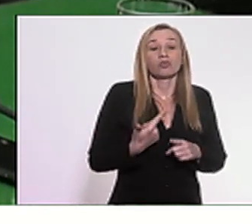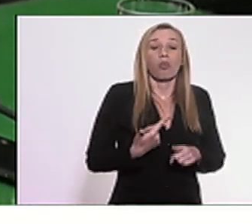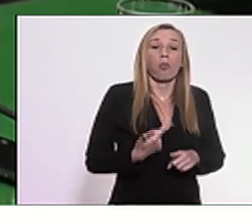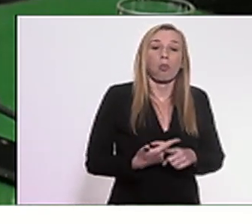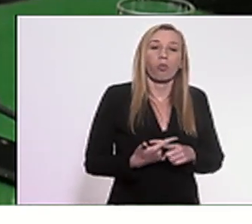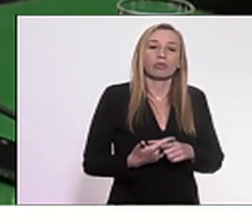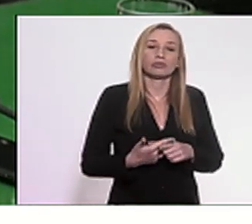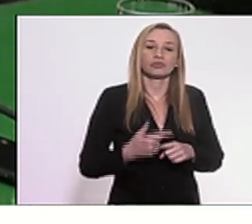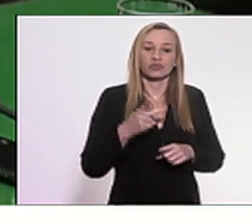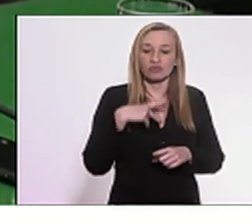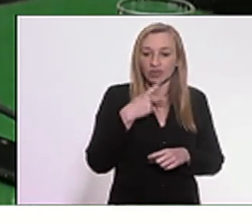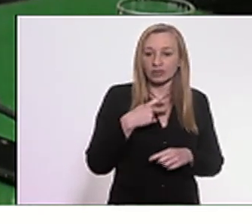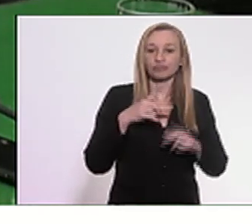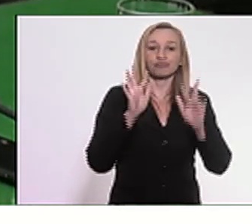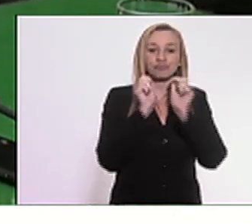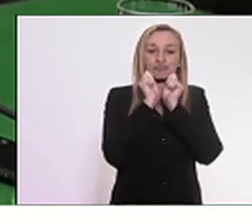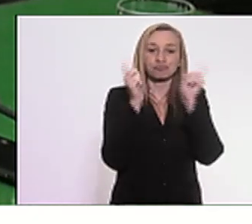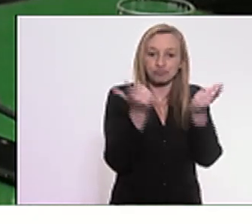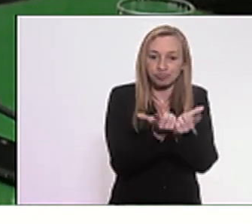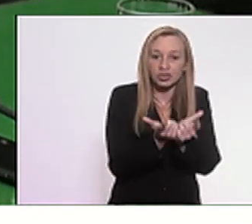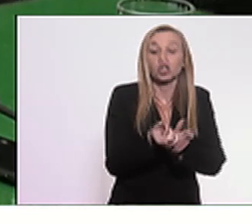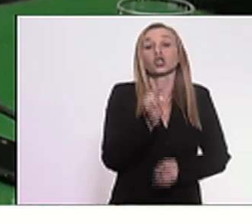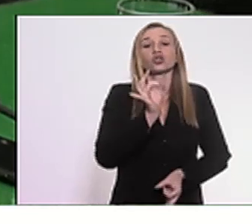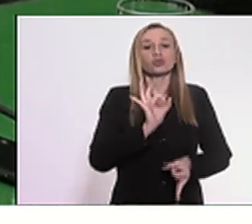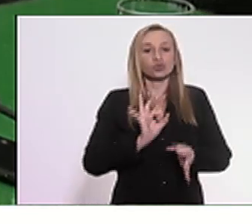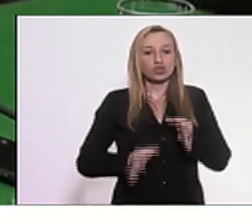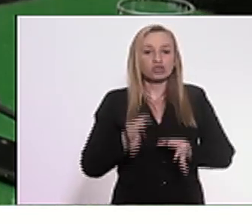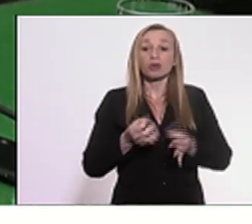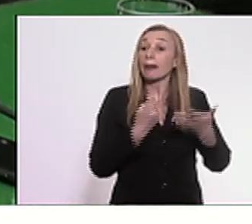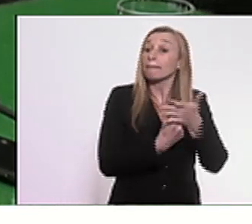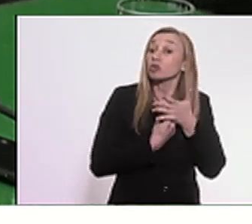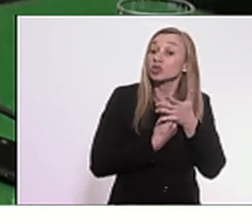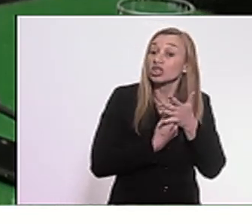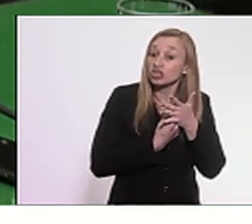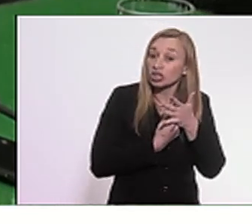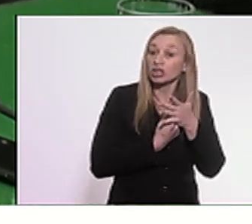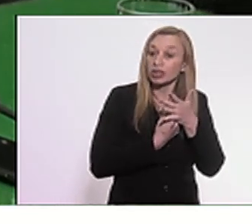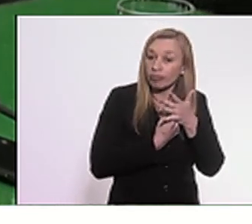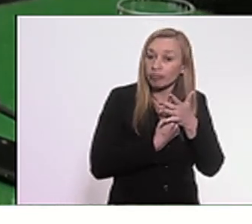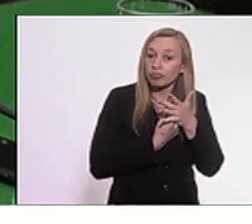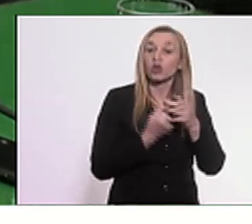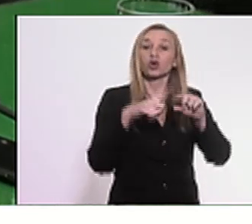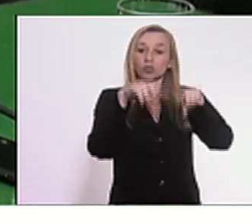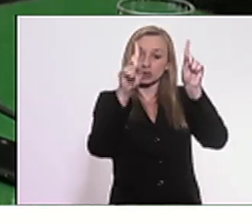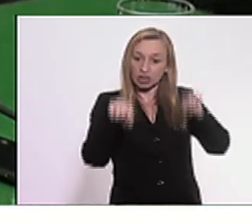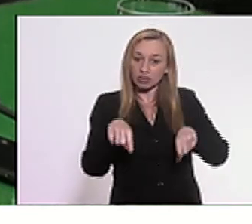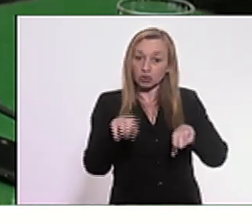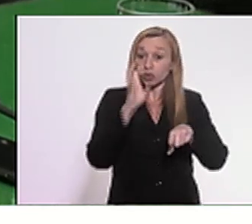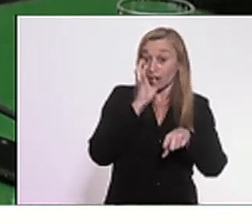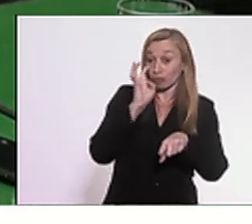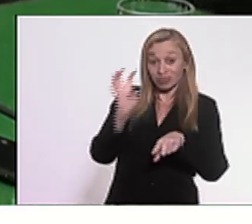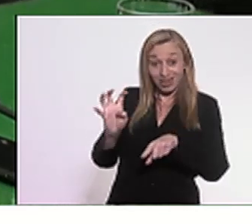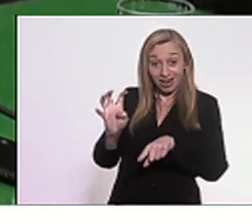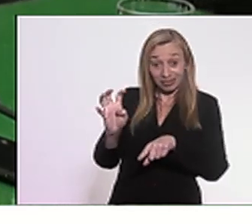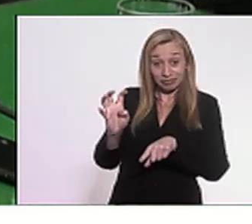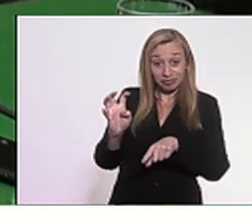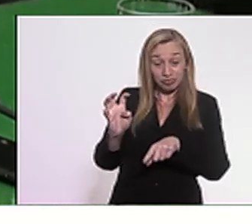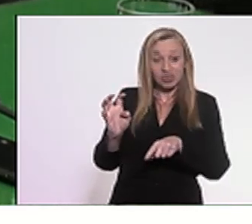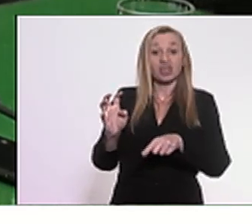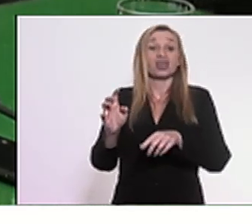questão, trazendo para a LERJ, né, justamente para proteger esse servidor que muitas